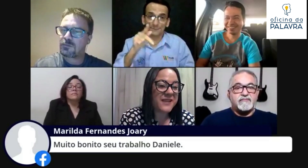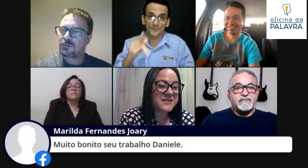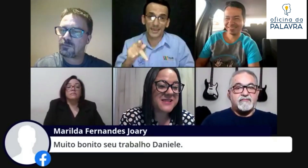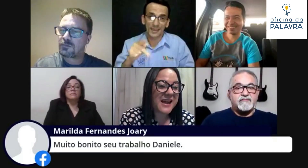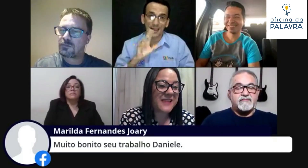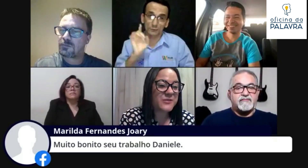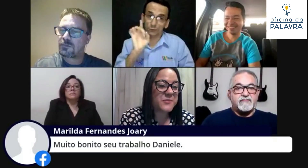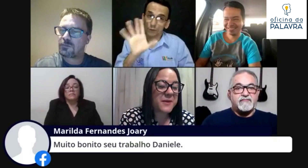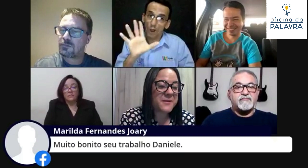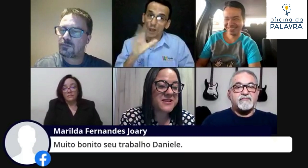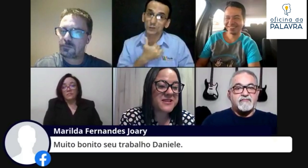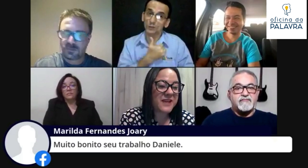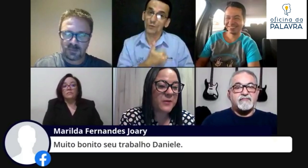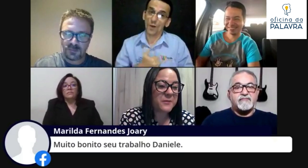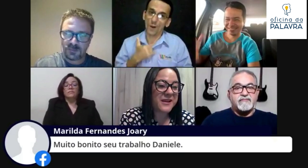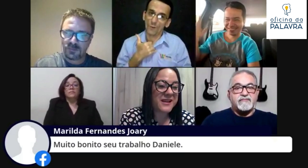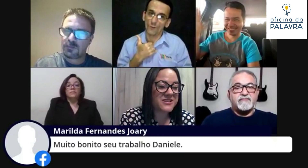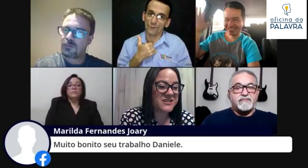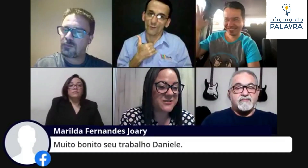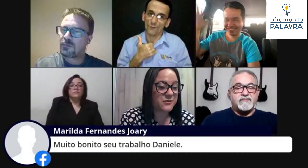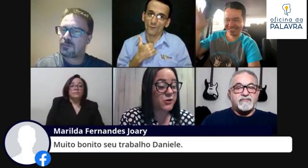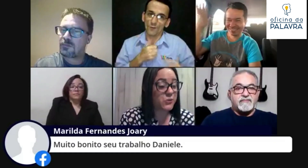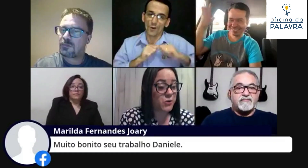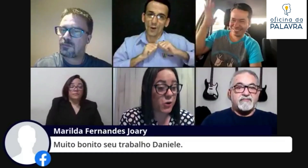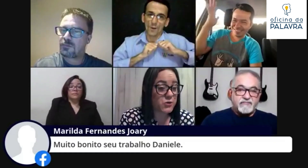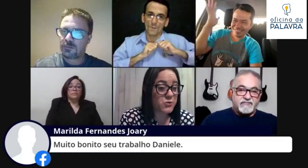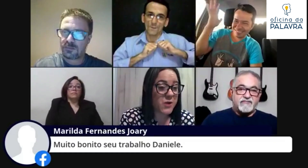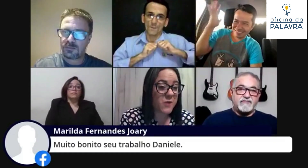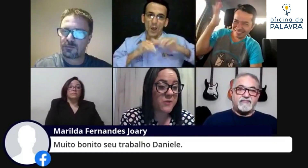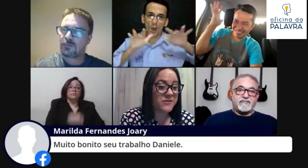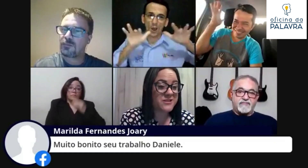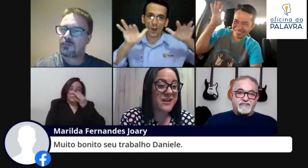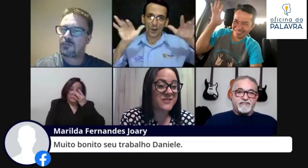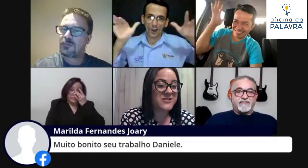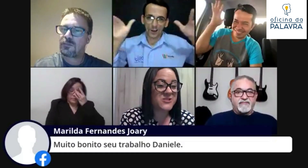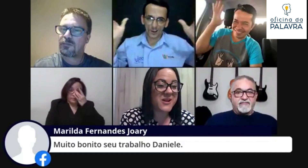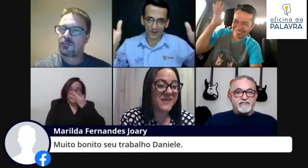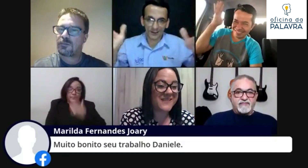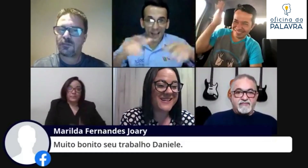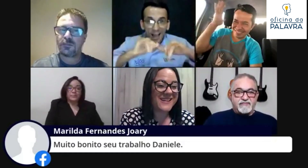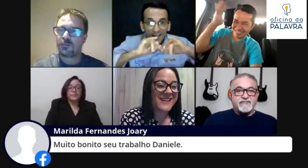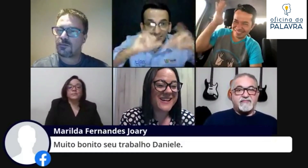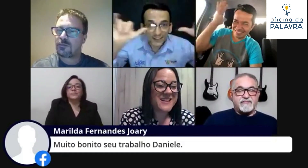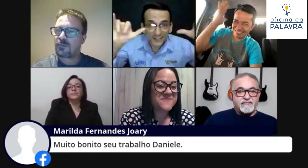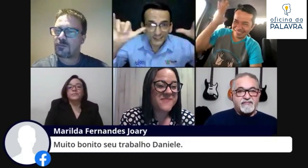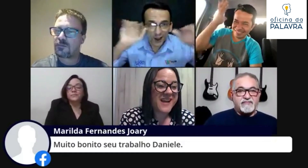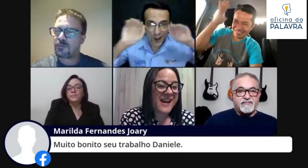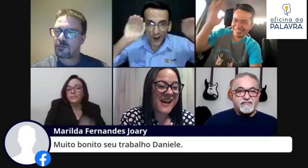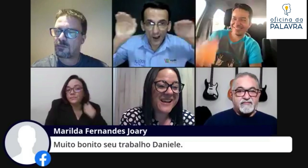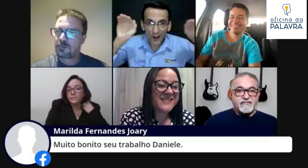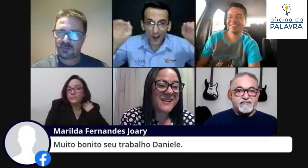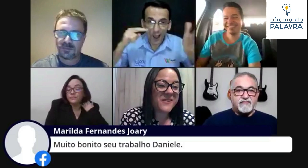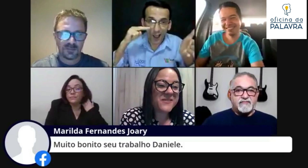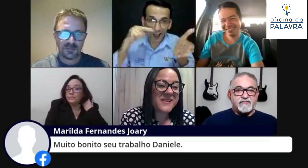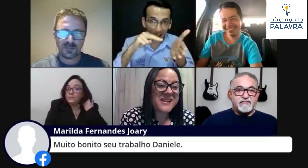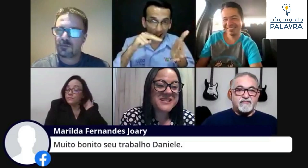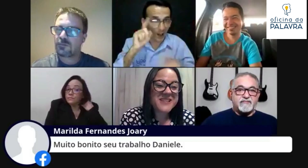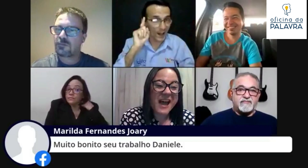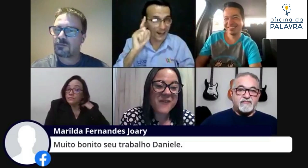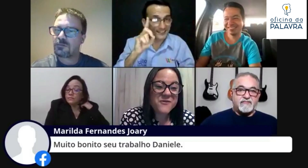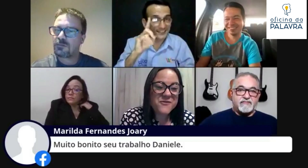estar finalizado para baixar no aplicativo. Só João, o Evangelho de João.